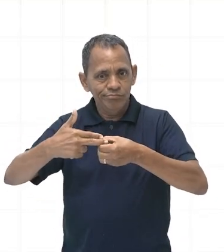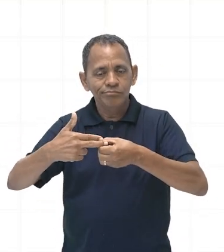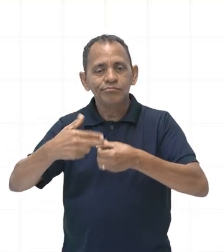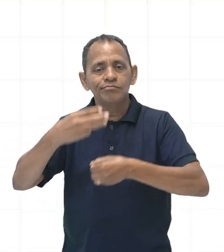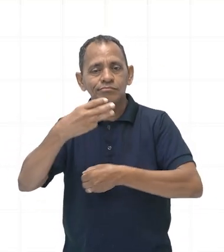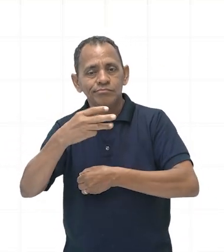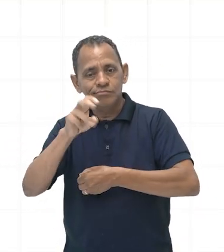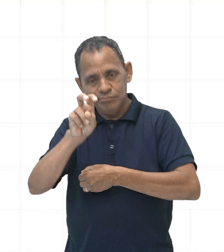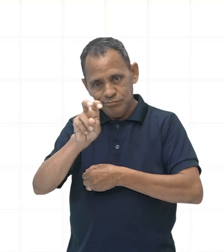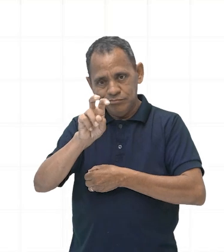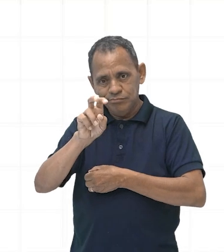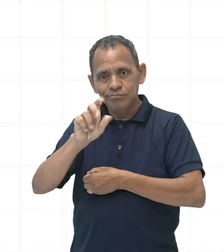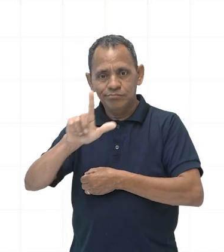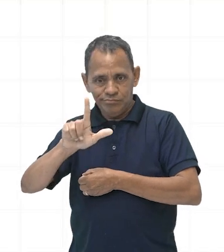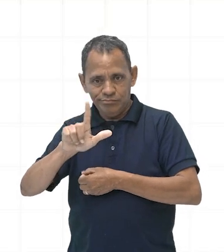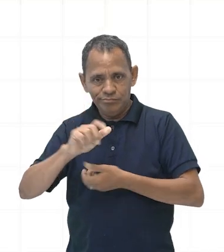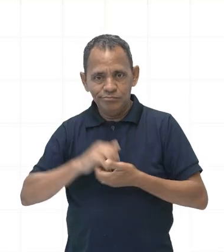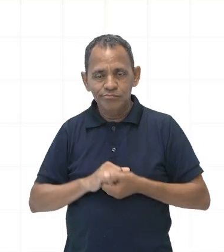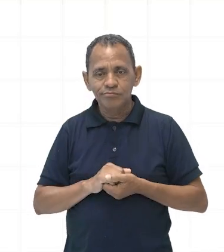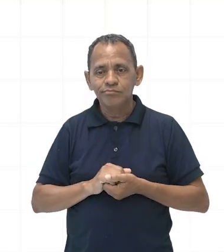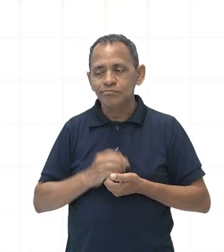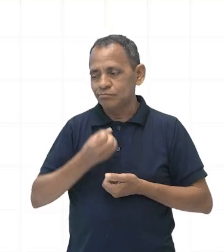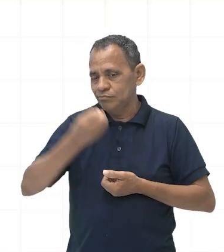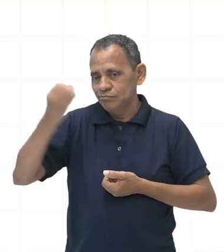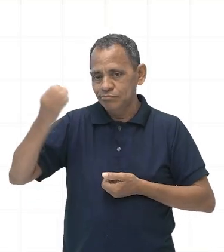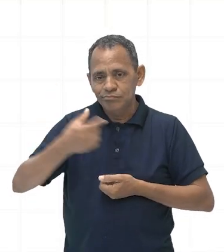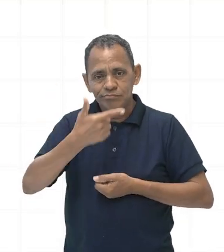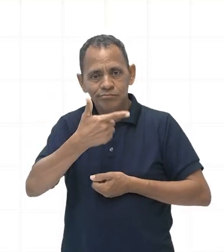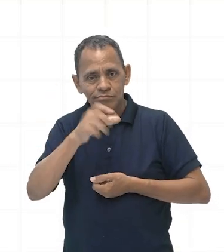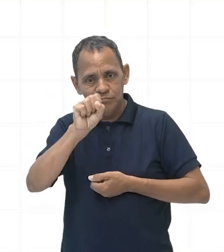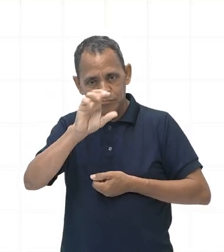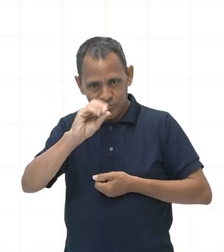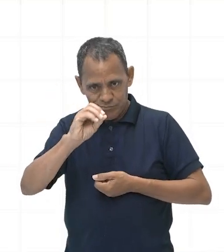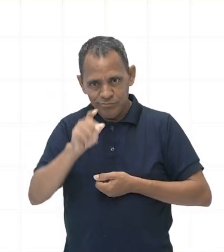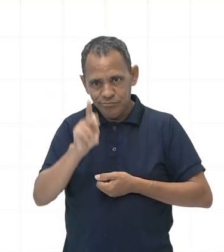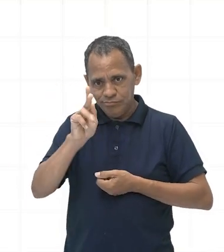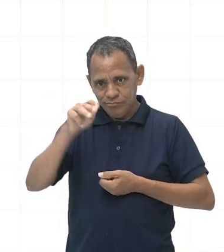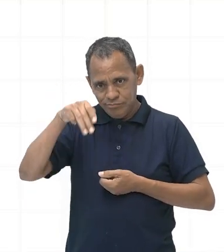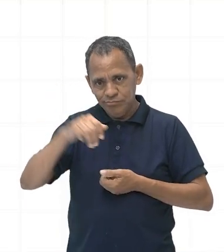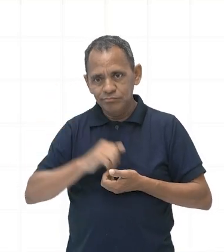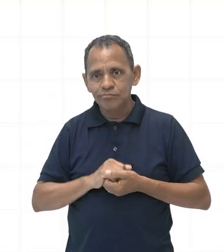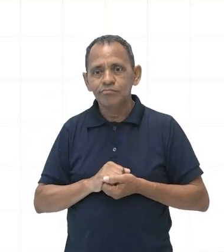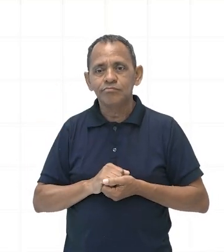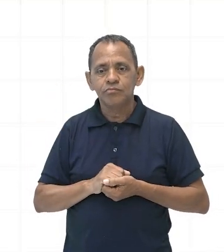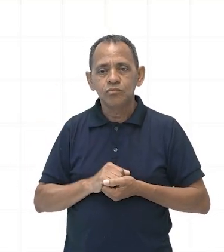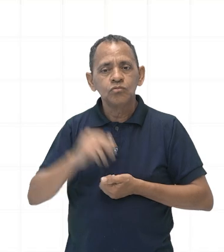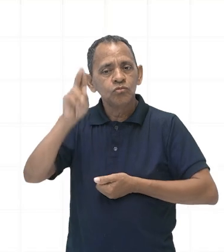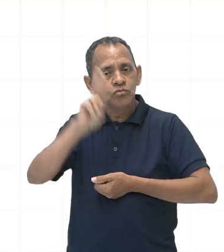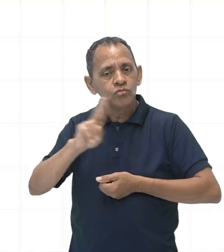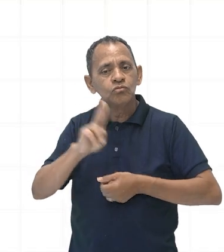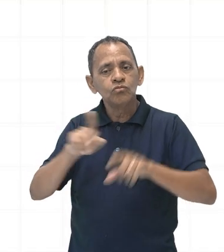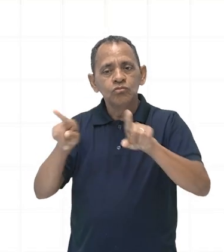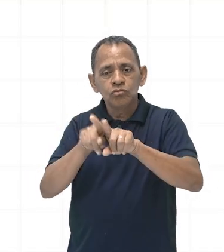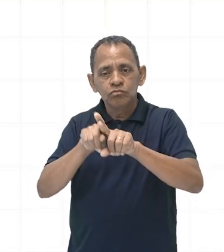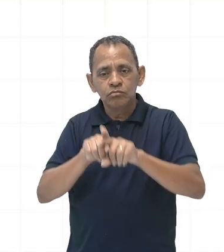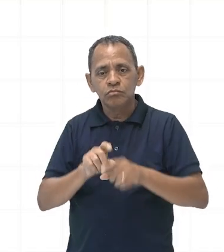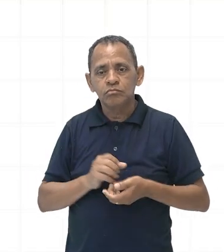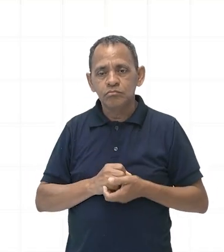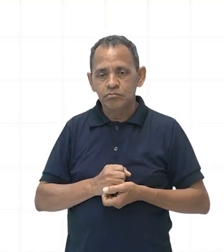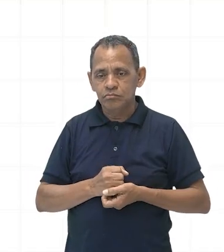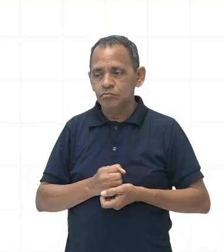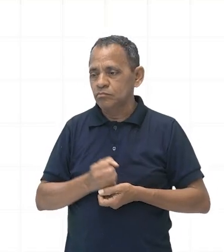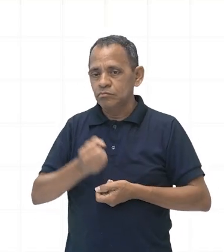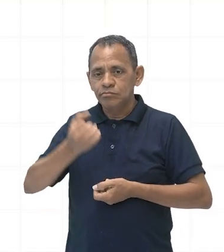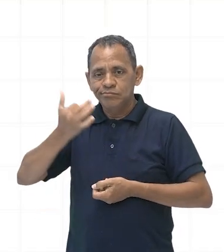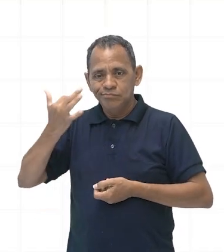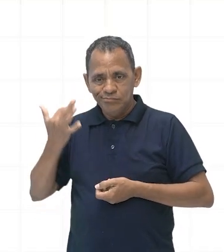fazer uma viagem de 280 quilômetros. Considerando o mesmo consumo de combustível, quantos